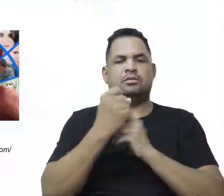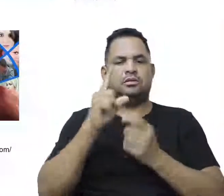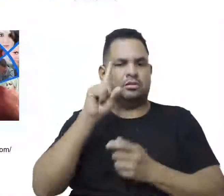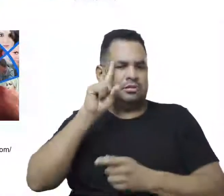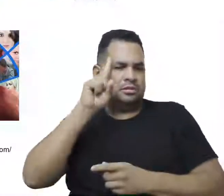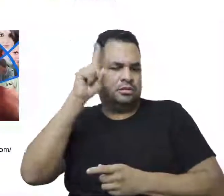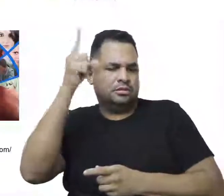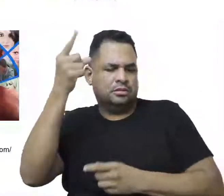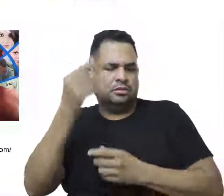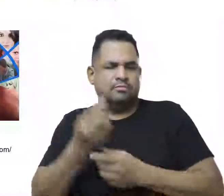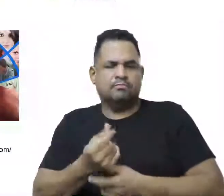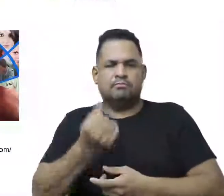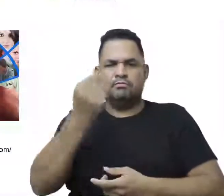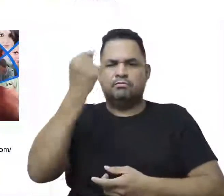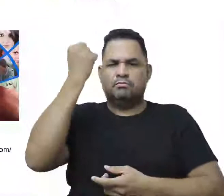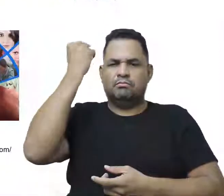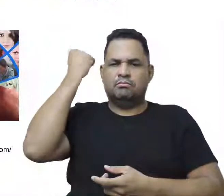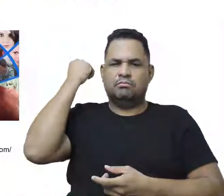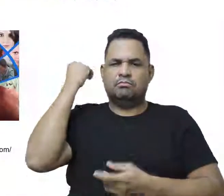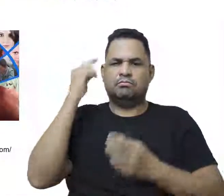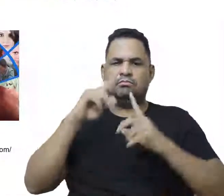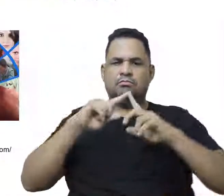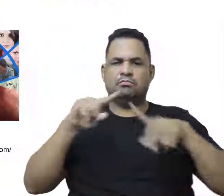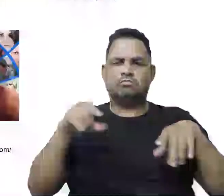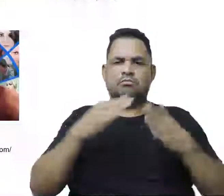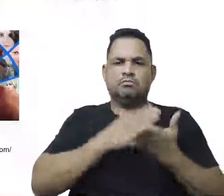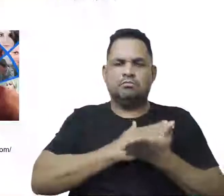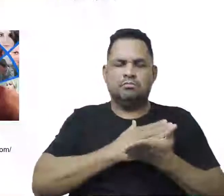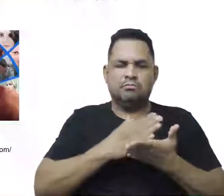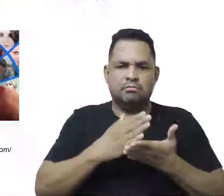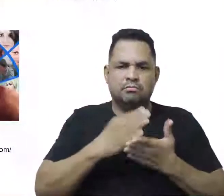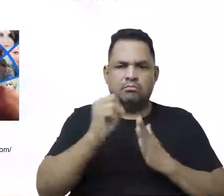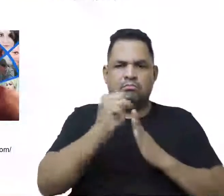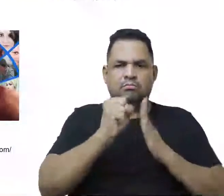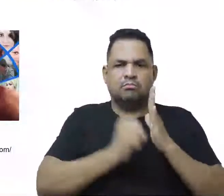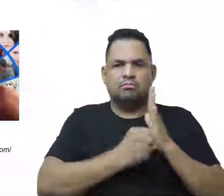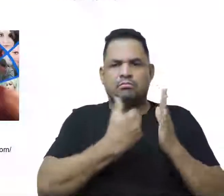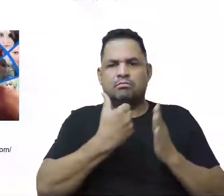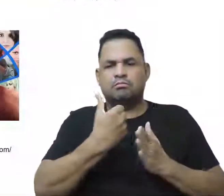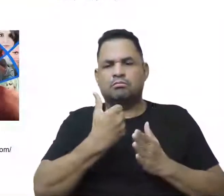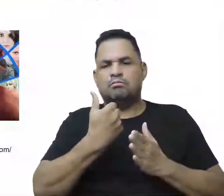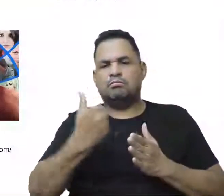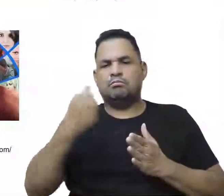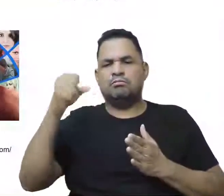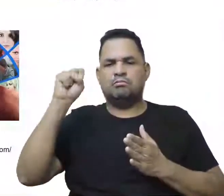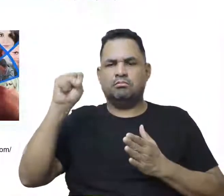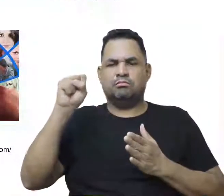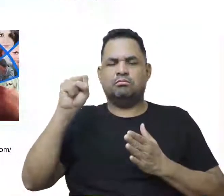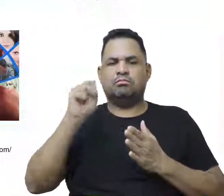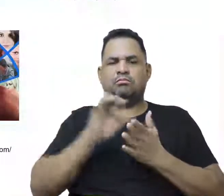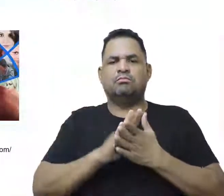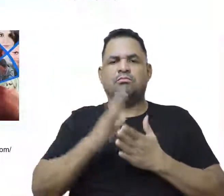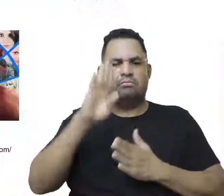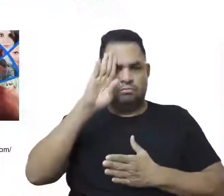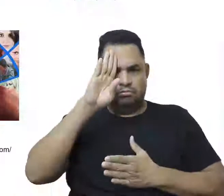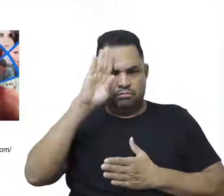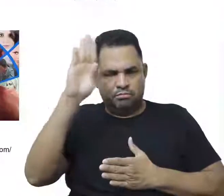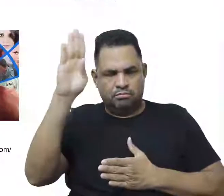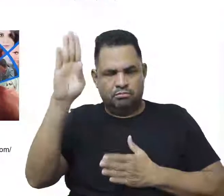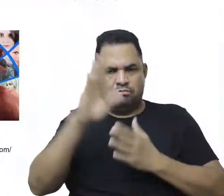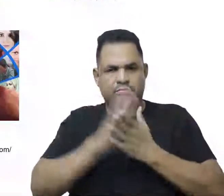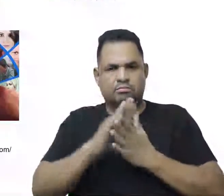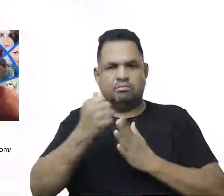ela é muito antiga Mas a partir aí do século 18 principalmente 19 né